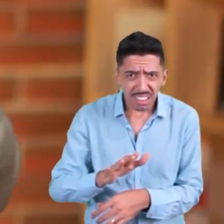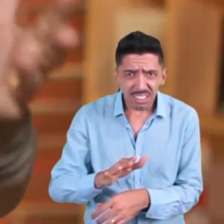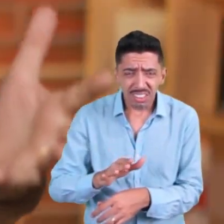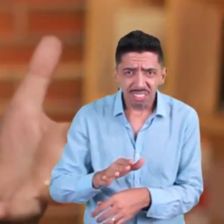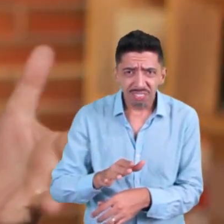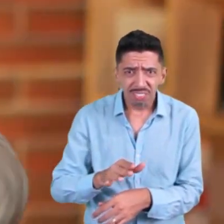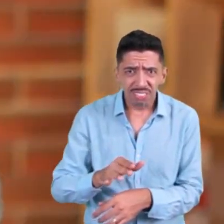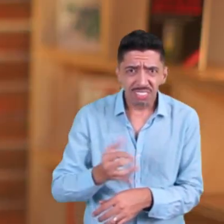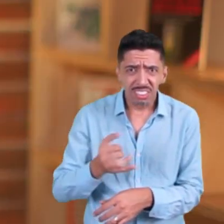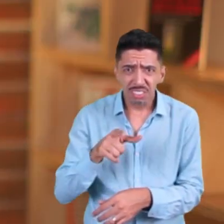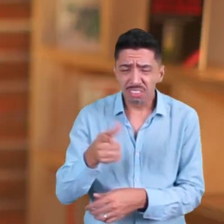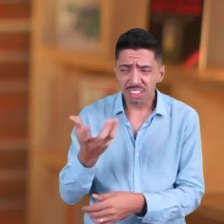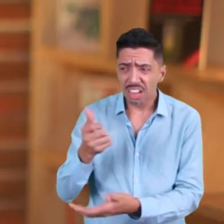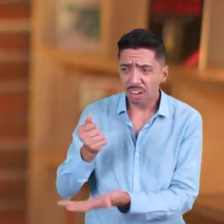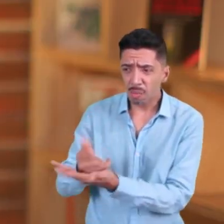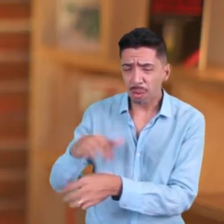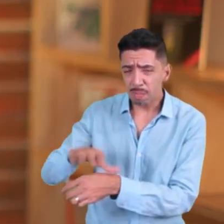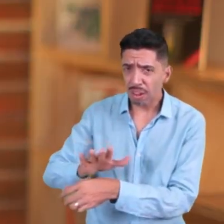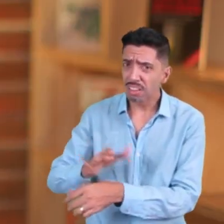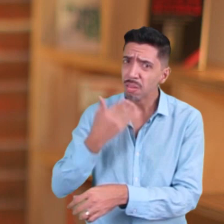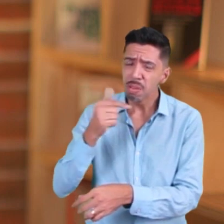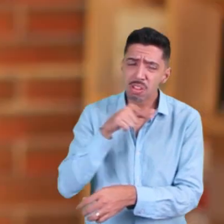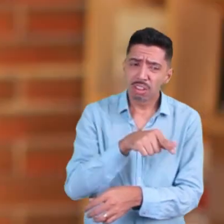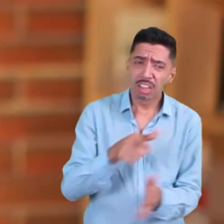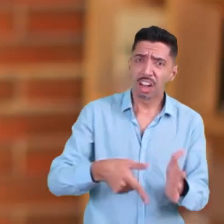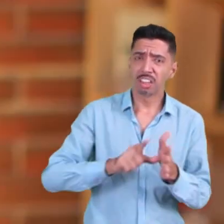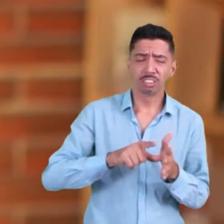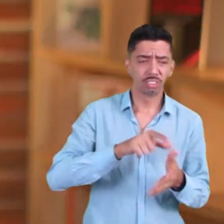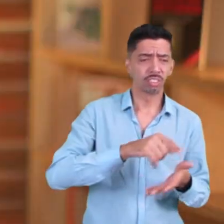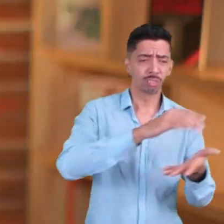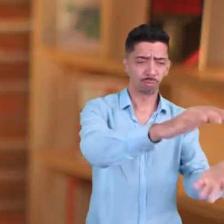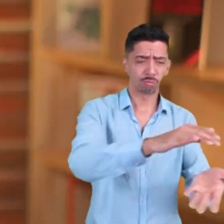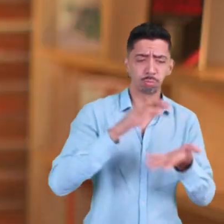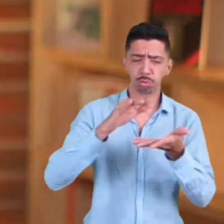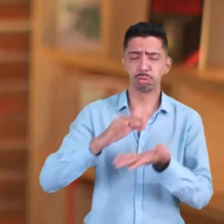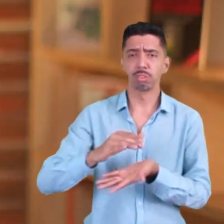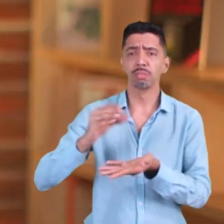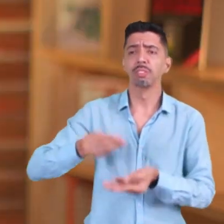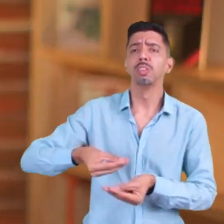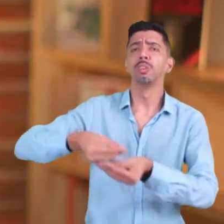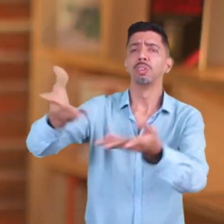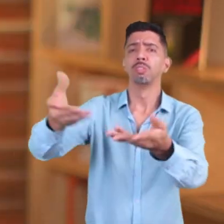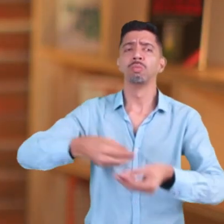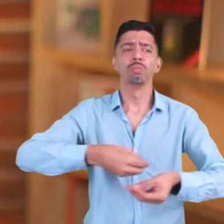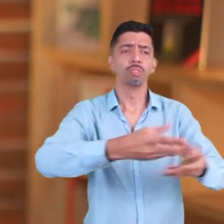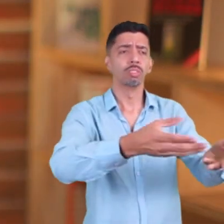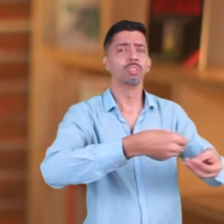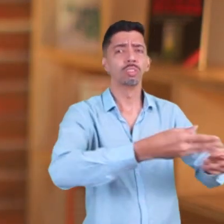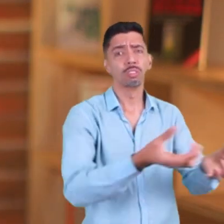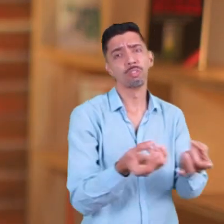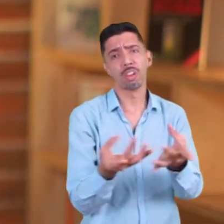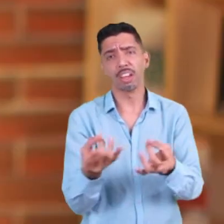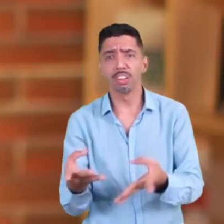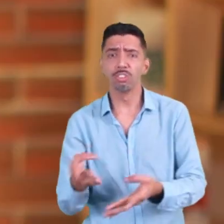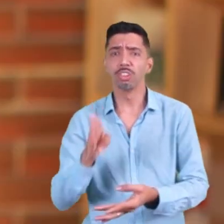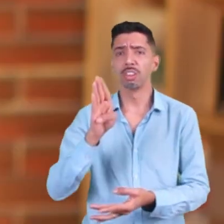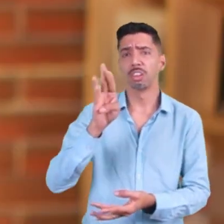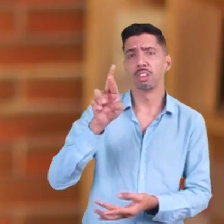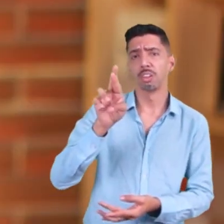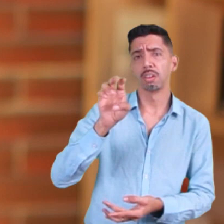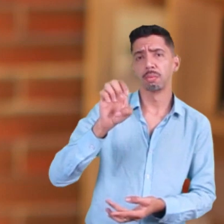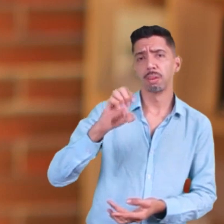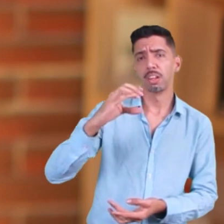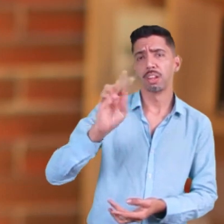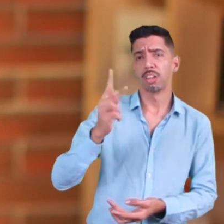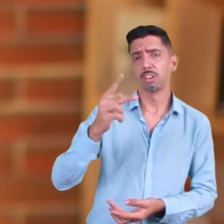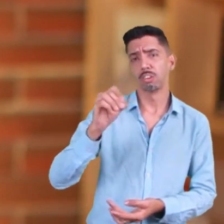Pôr num bazar? Ou vender por um brechó? Enfim, nós temos que fazer uma lição de casa. Nós